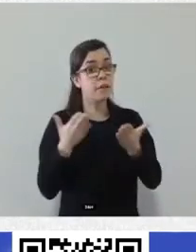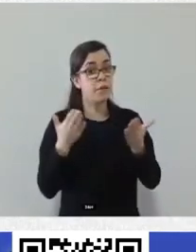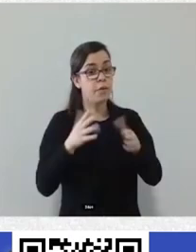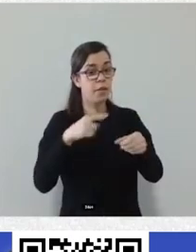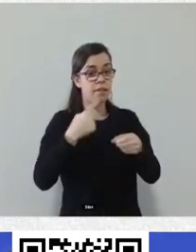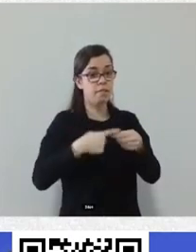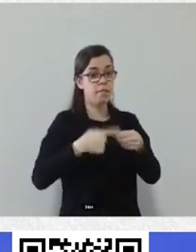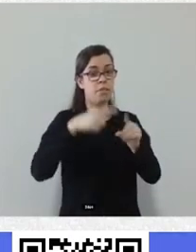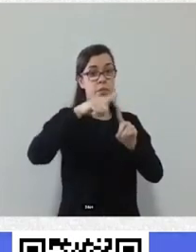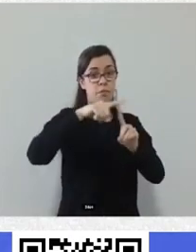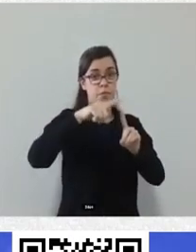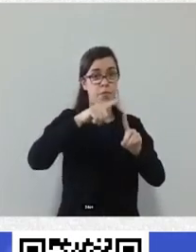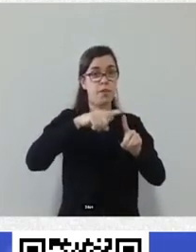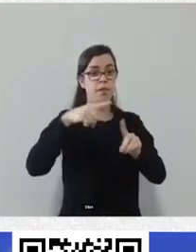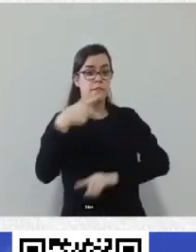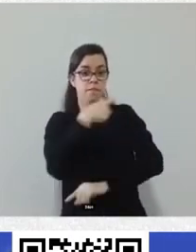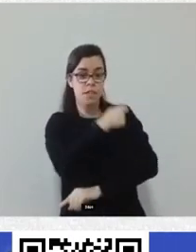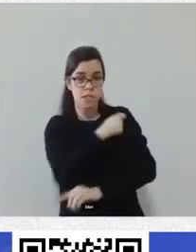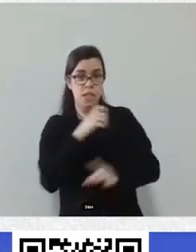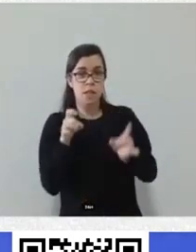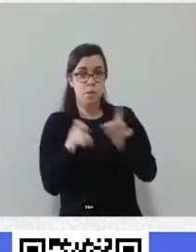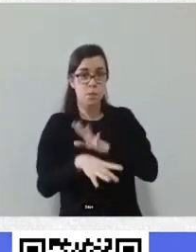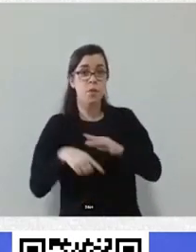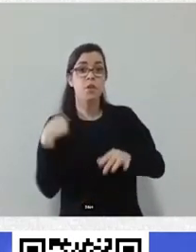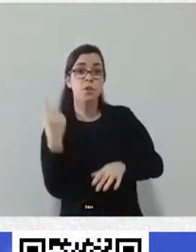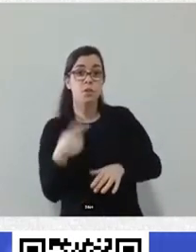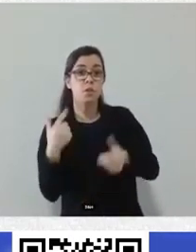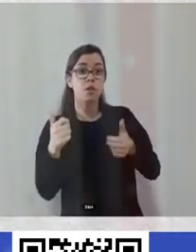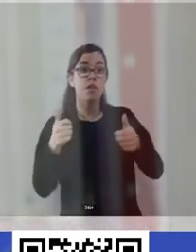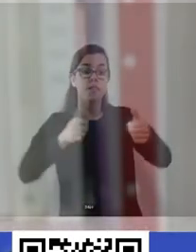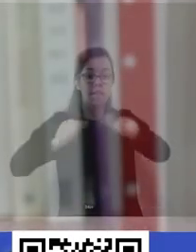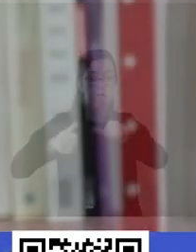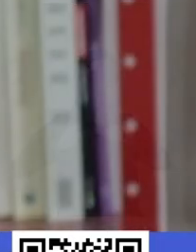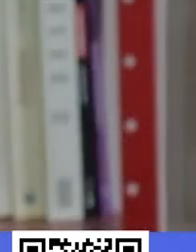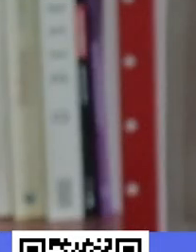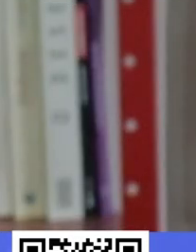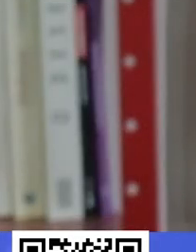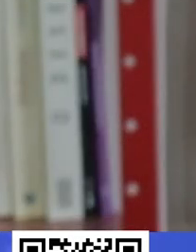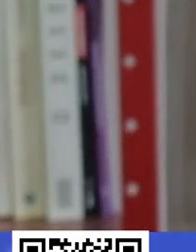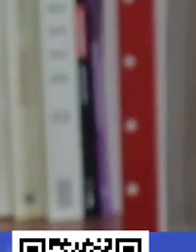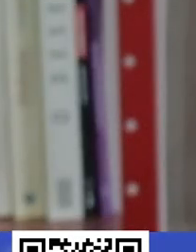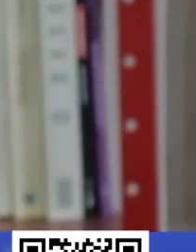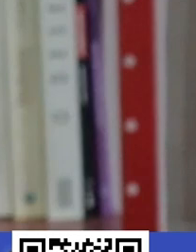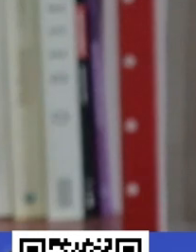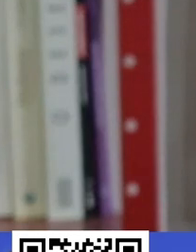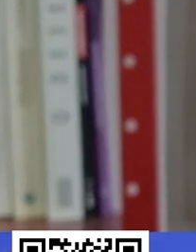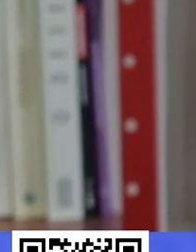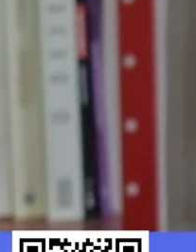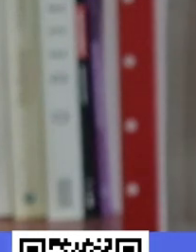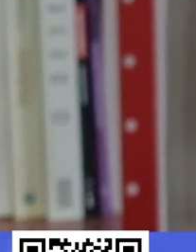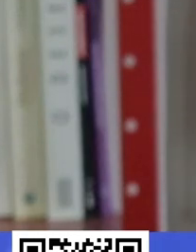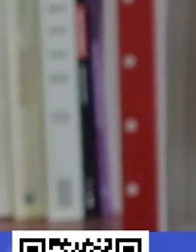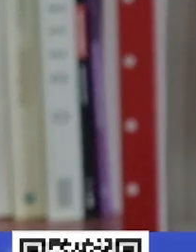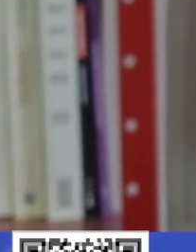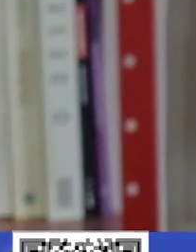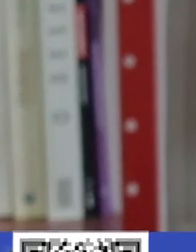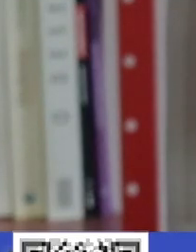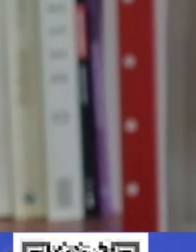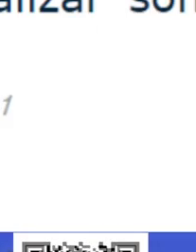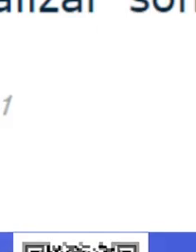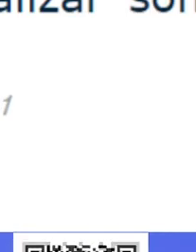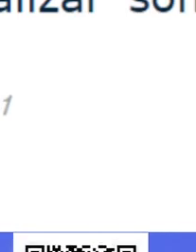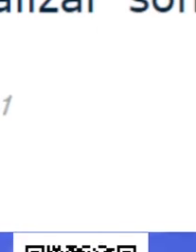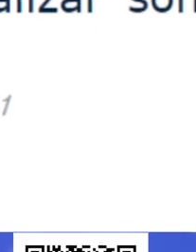estudo de caso. Os resultados ainda não têm previsão de entrega, mas representam dados importantes para o conhecimento sobre o